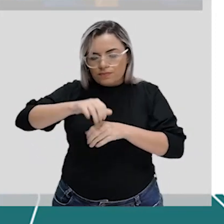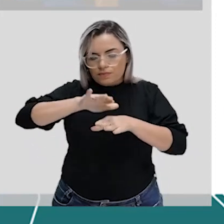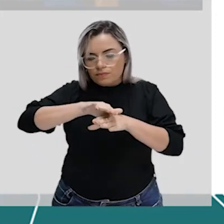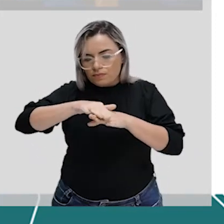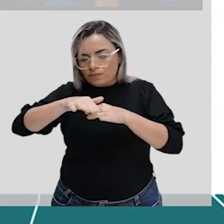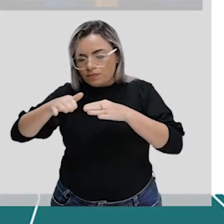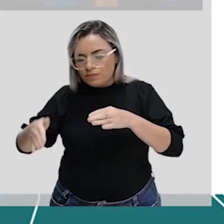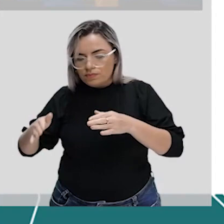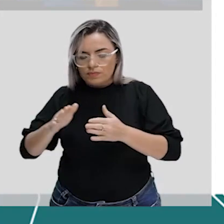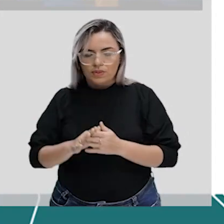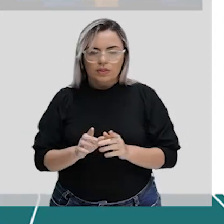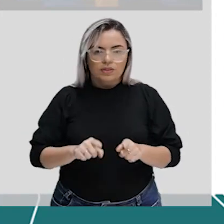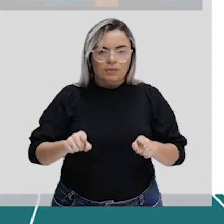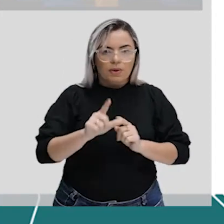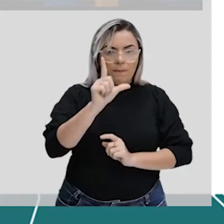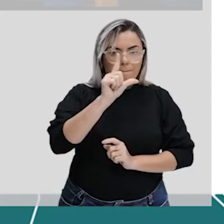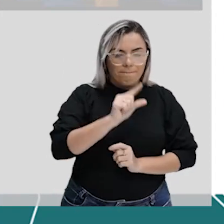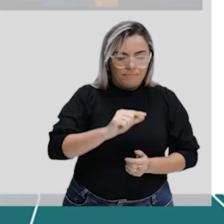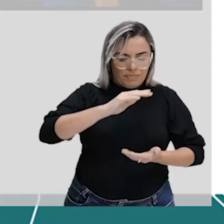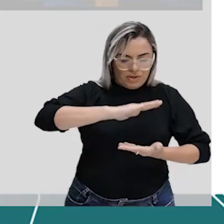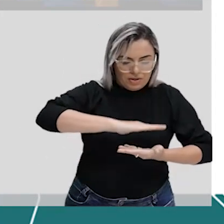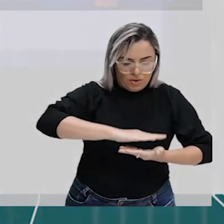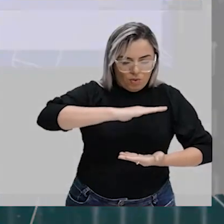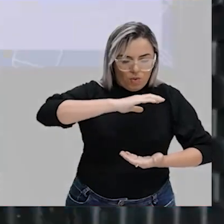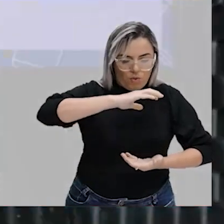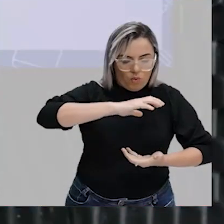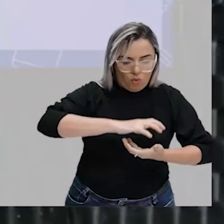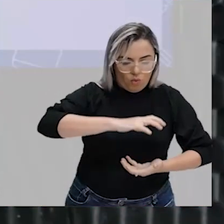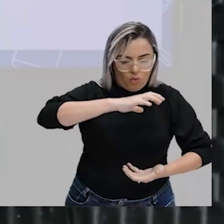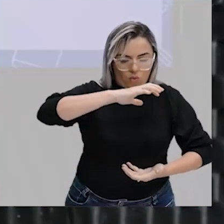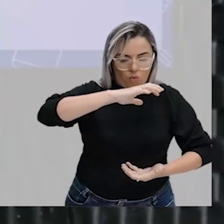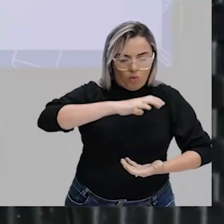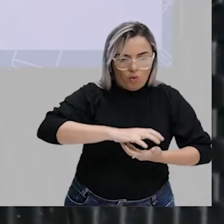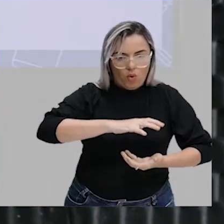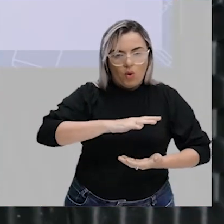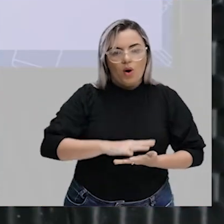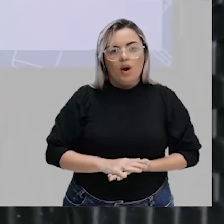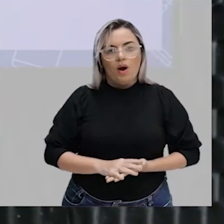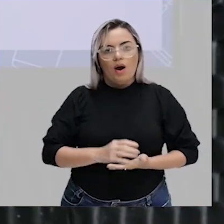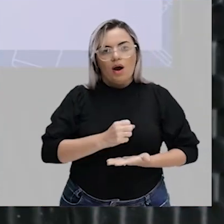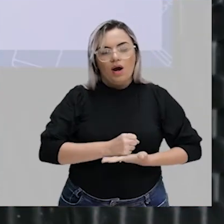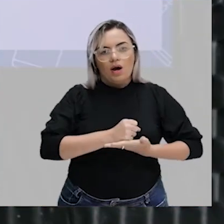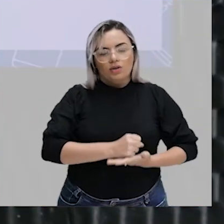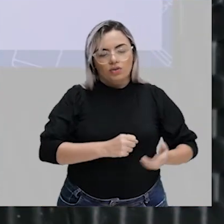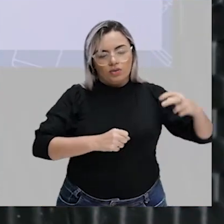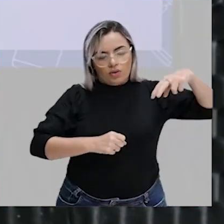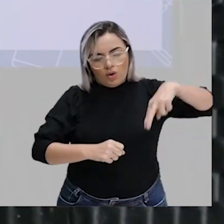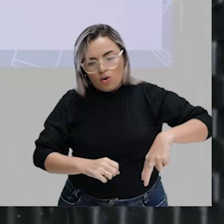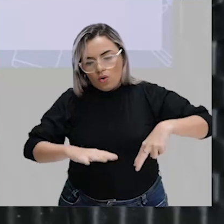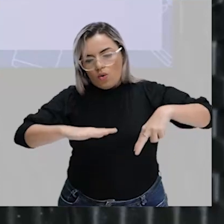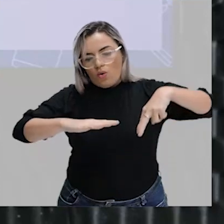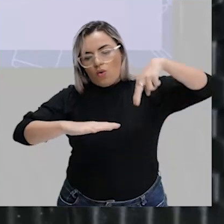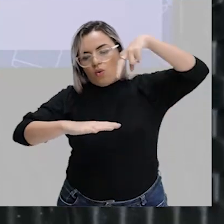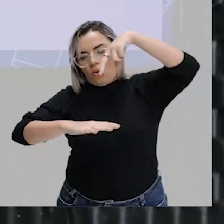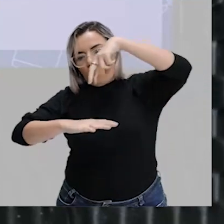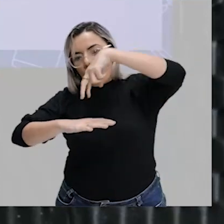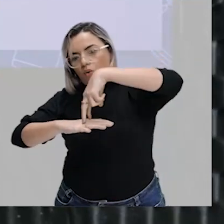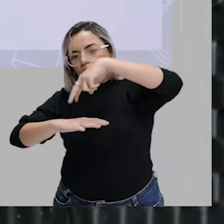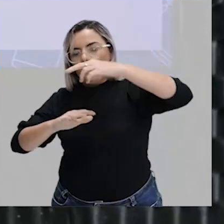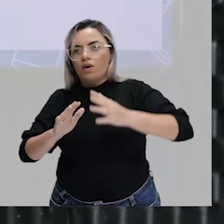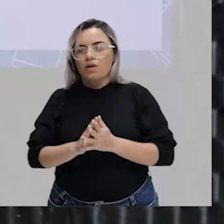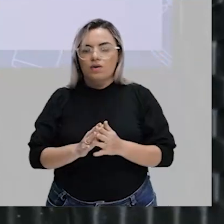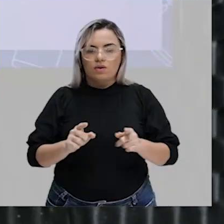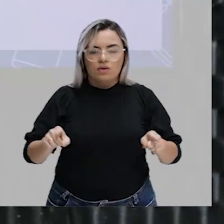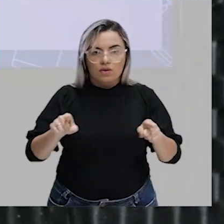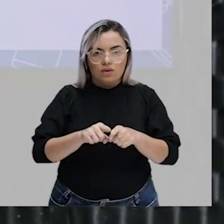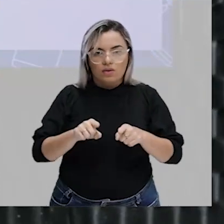pequeno trampolim fixado no chão ajuda o ginasta a tomar impulso. Eu não falei esse detalhe para vocês. Existe uma raia, o